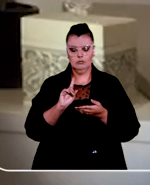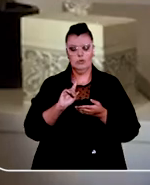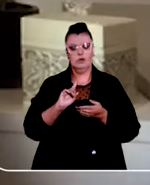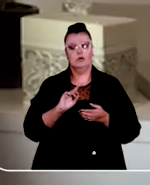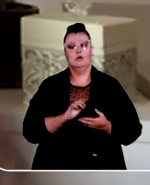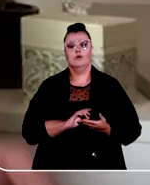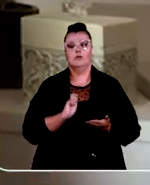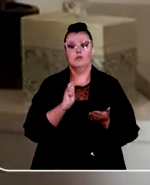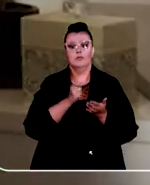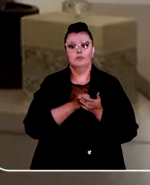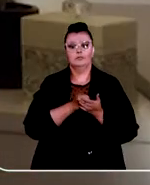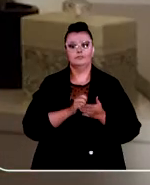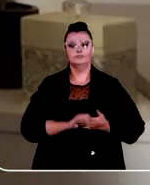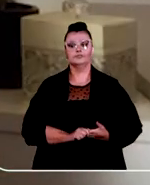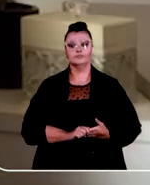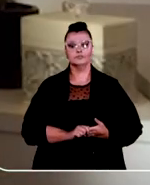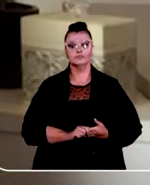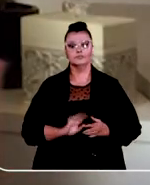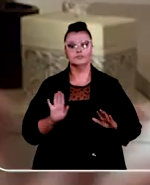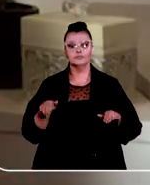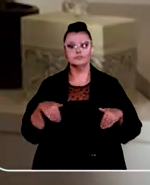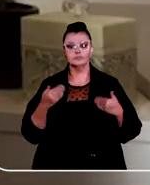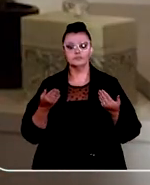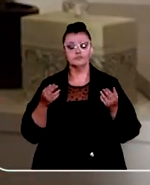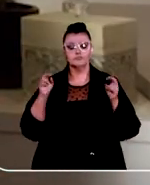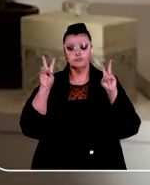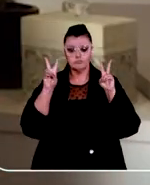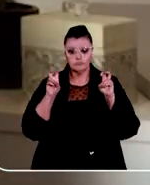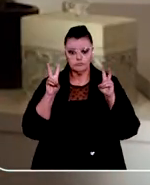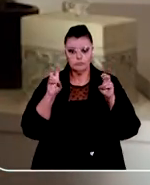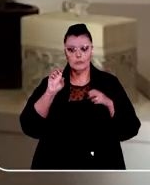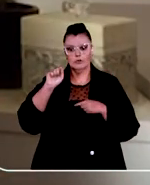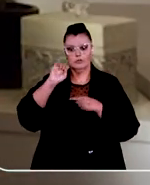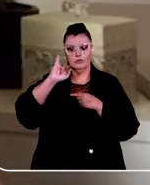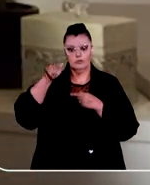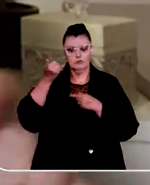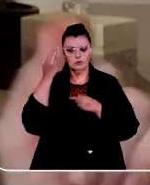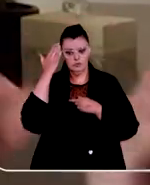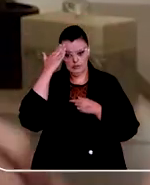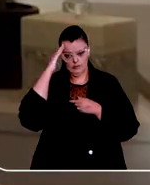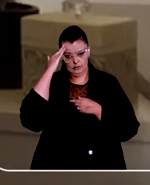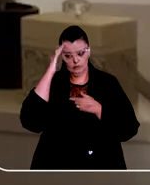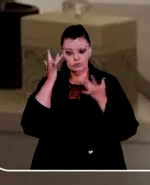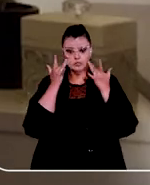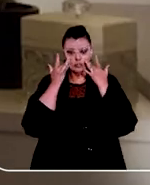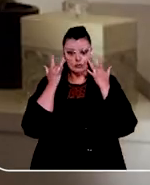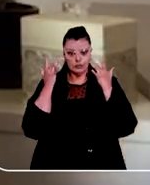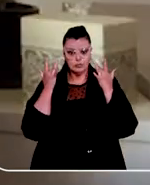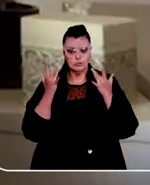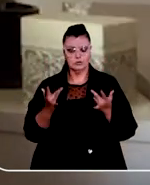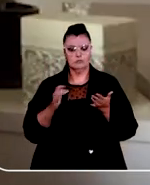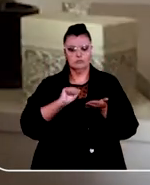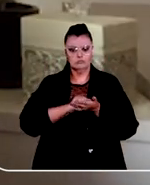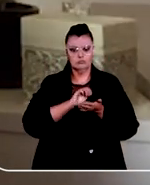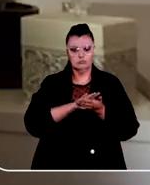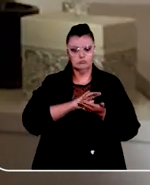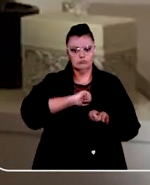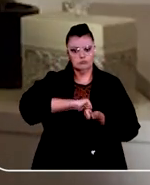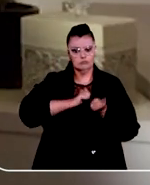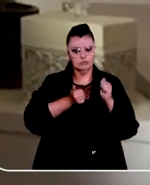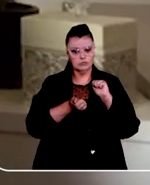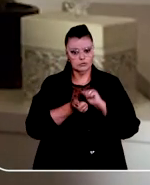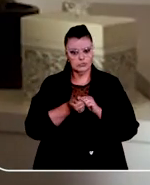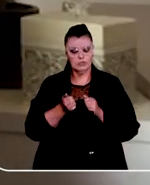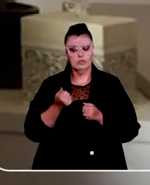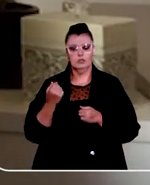que ele teria se equivocado quanto aquele valor e o valor a ser pago seria um valor maior e não aquele que foi pedido e não aquele que constou